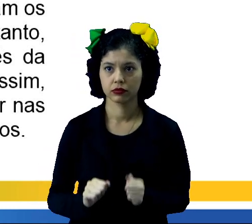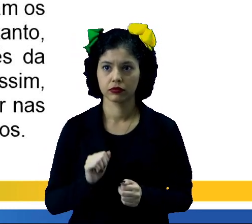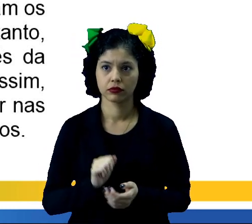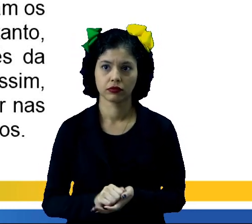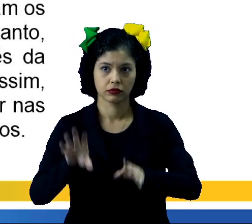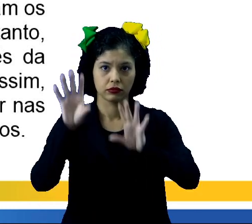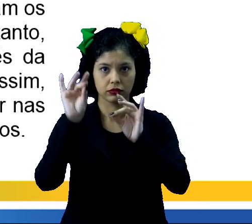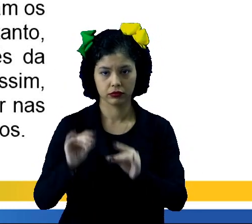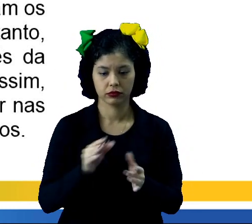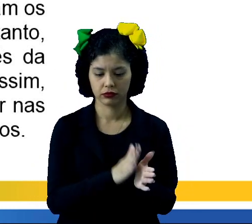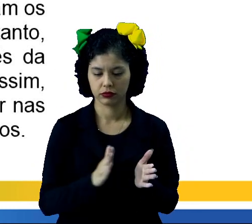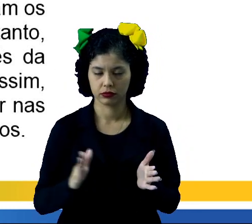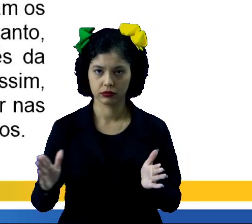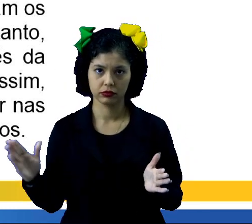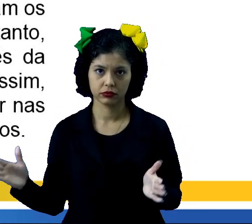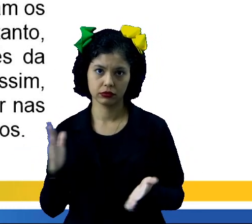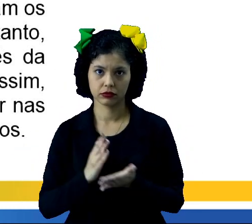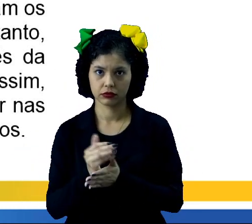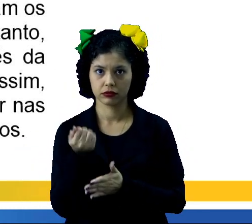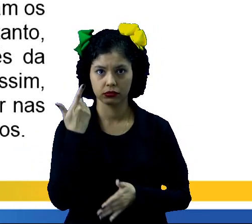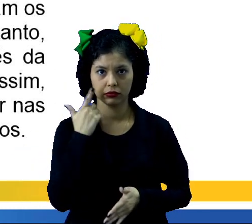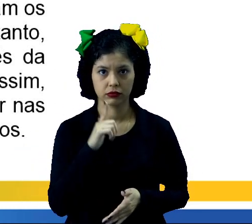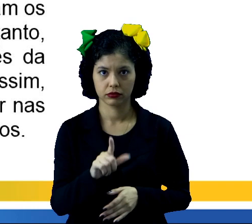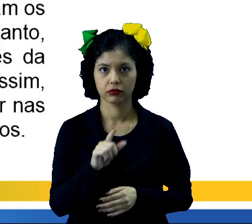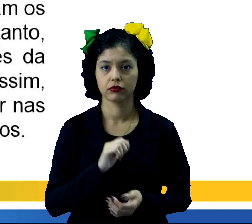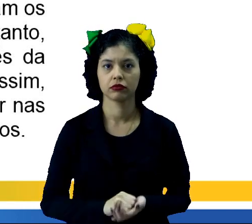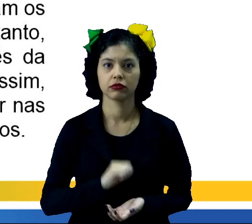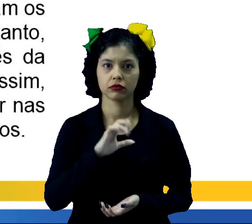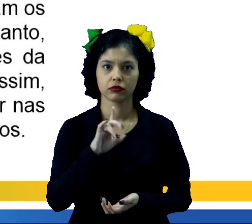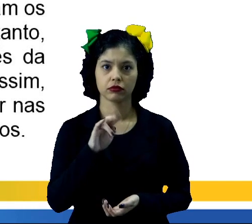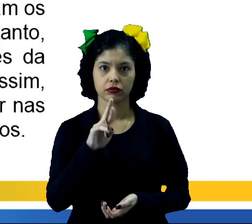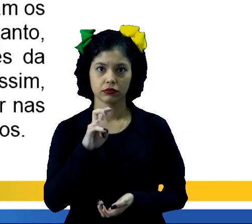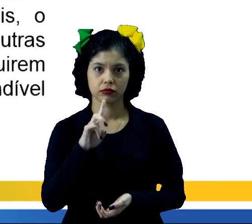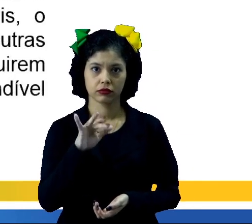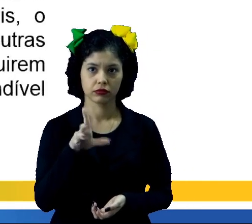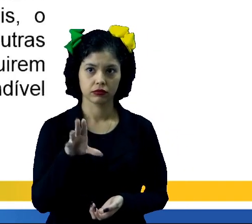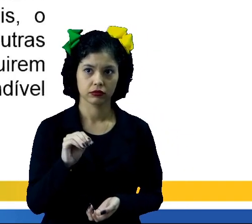etapas da evolução da sociedade e alcançar o estágio de civilizados.